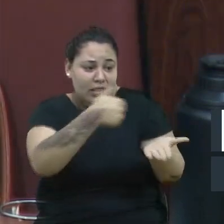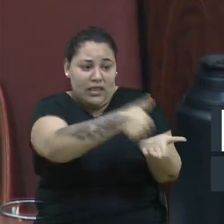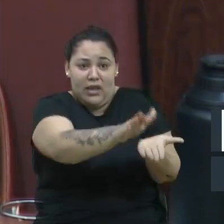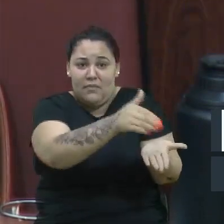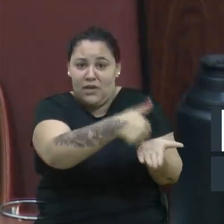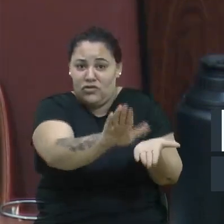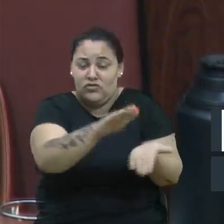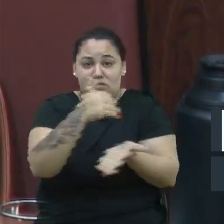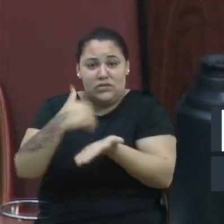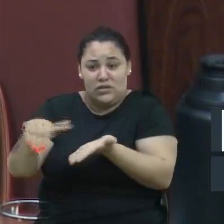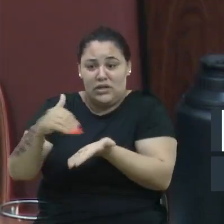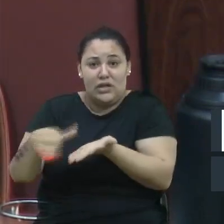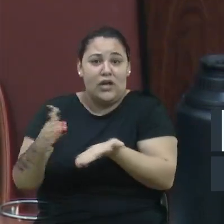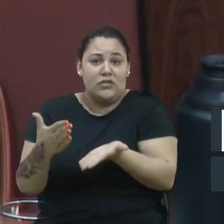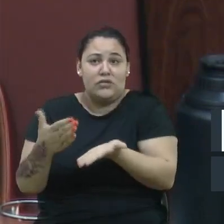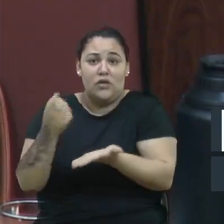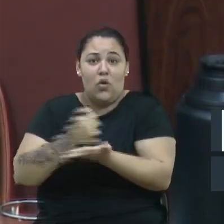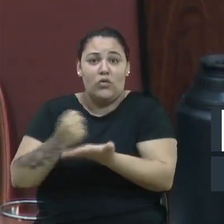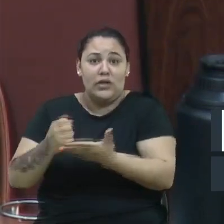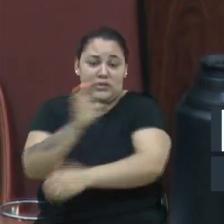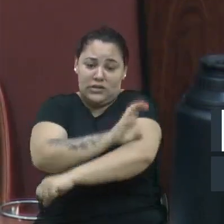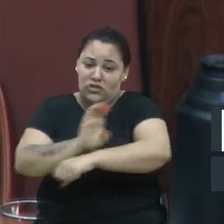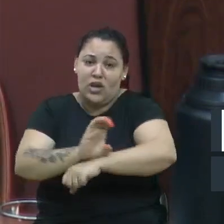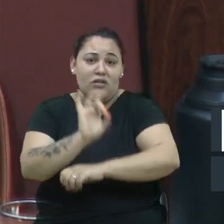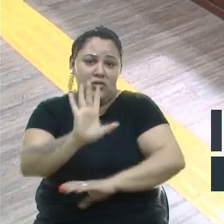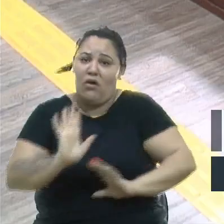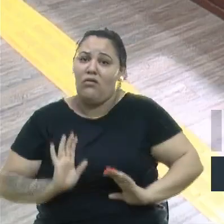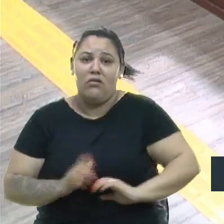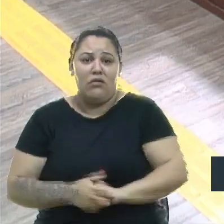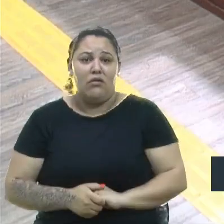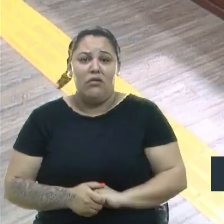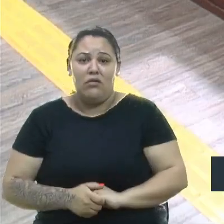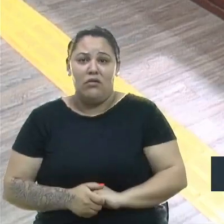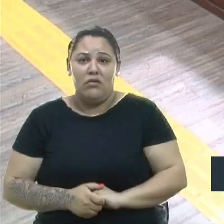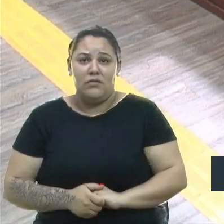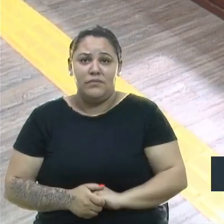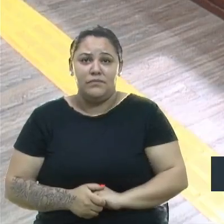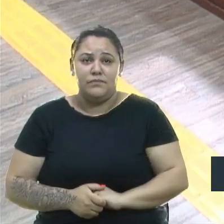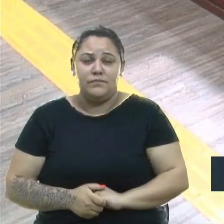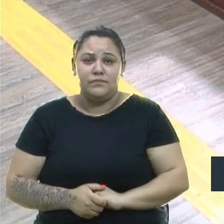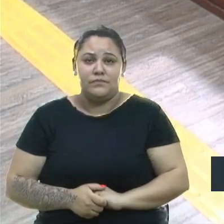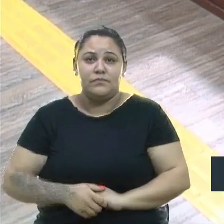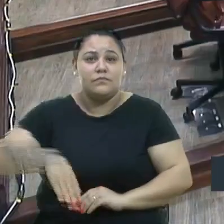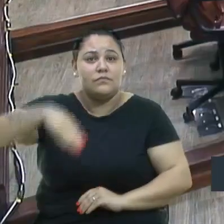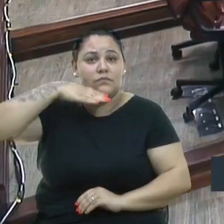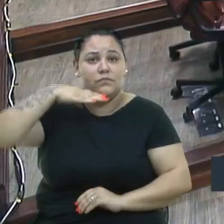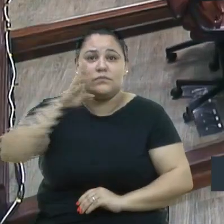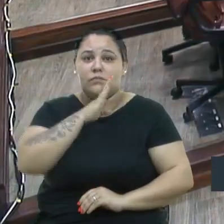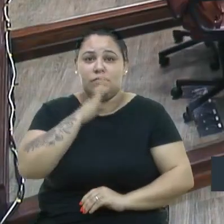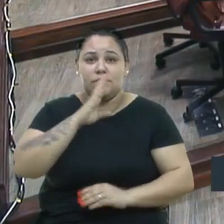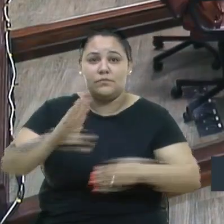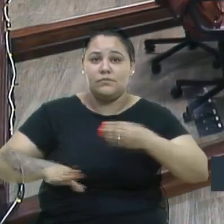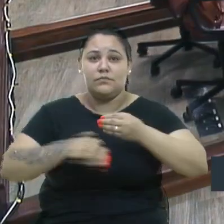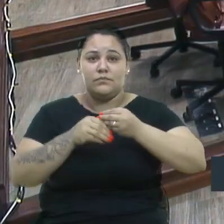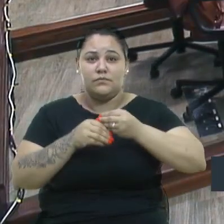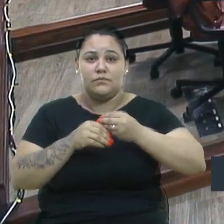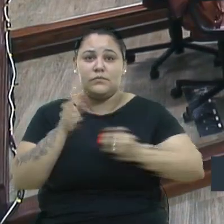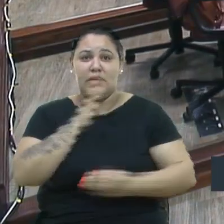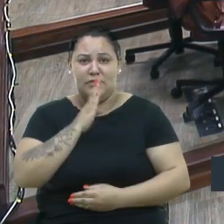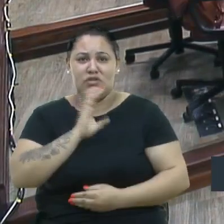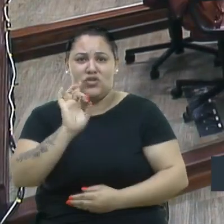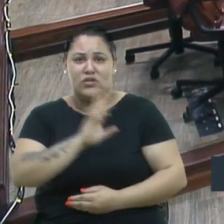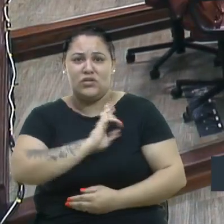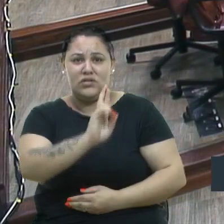secretário e contrata estagiário. Obrigado. Seu à parte, vereador Bortola. Rapidamente, vereadora Estela, só em resposta ao